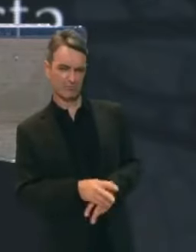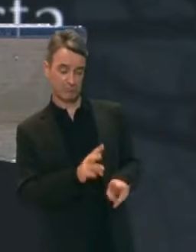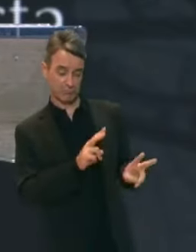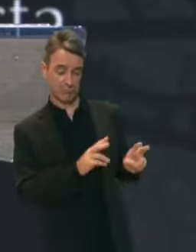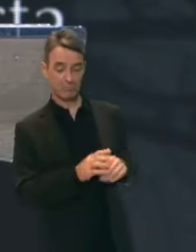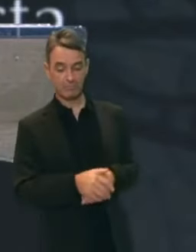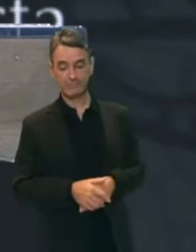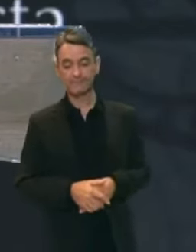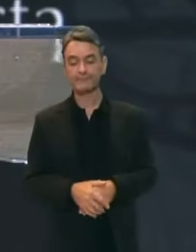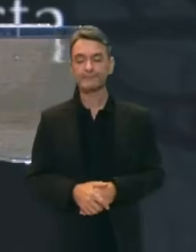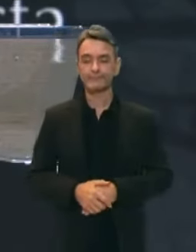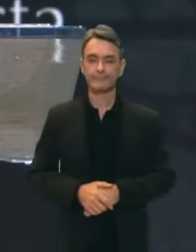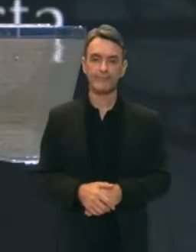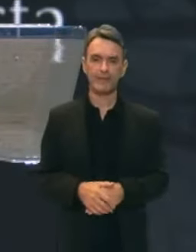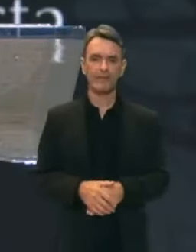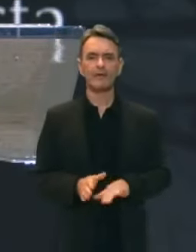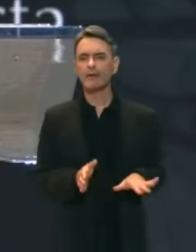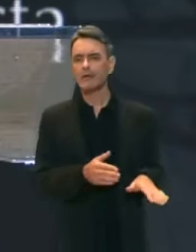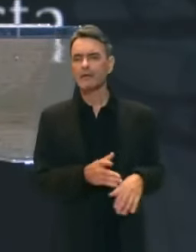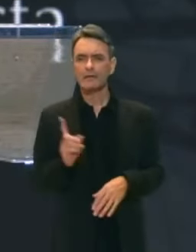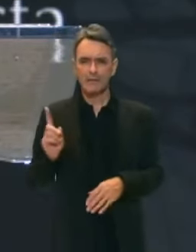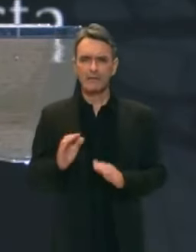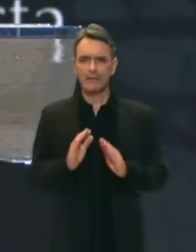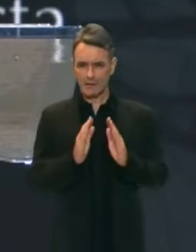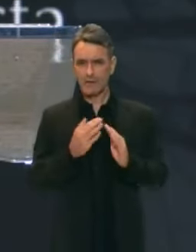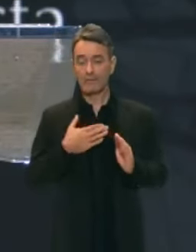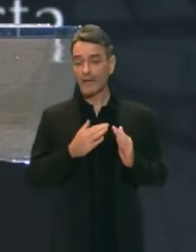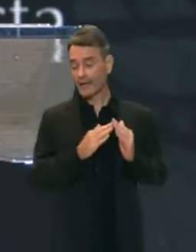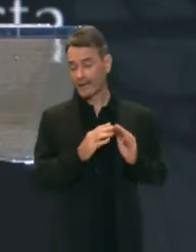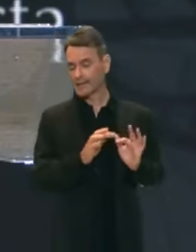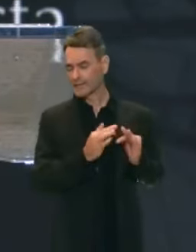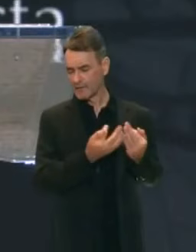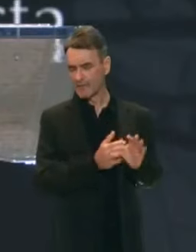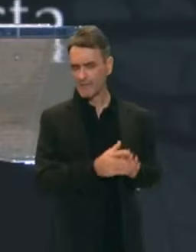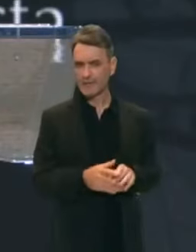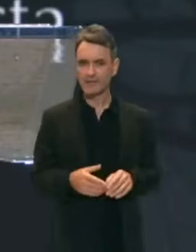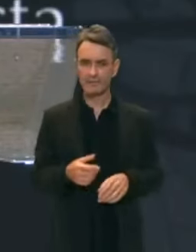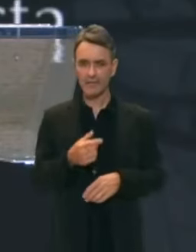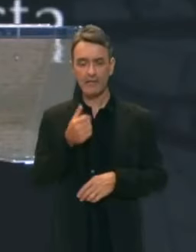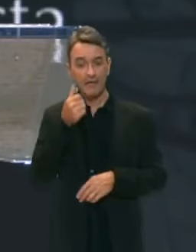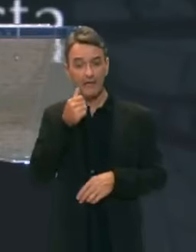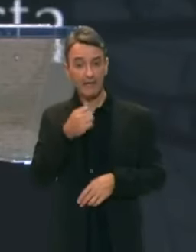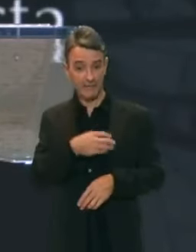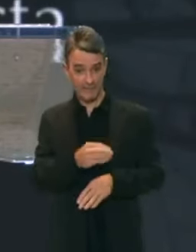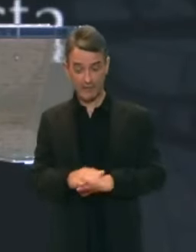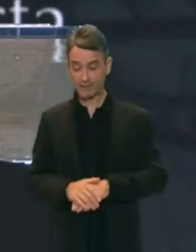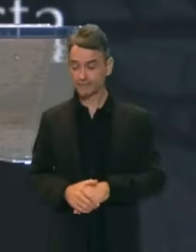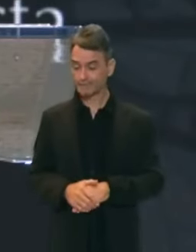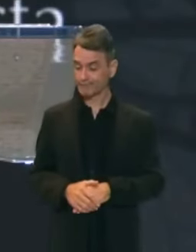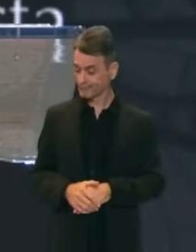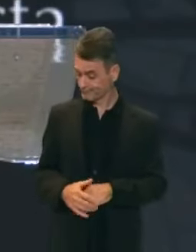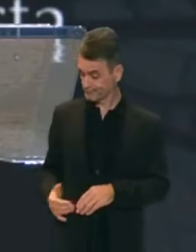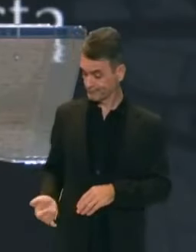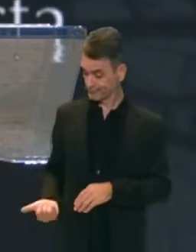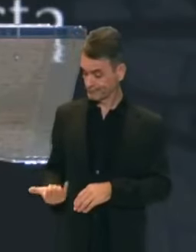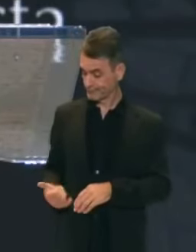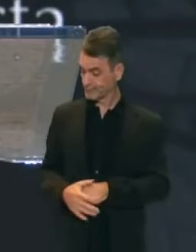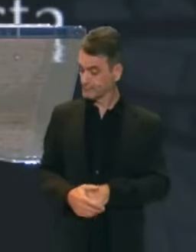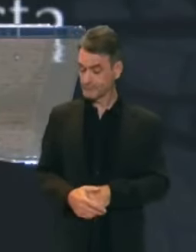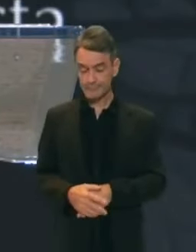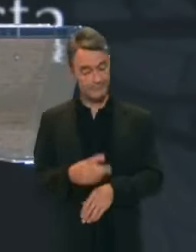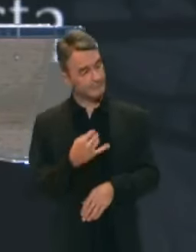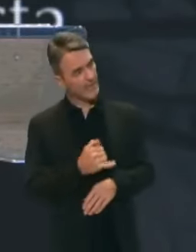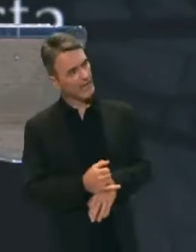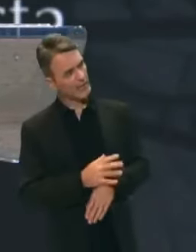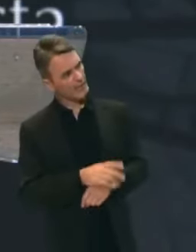Outro dia achei uma coisa muito engraçada lá em casa. Minha filha chegou e do nada falou assim: pai, quer ver meu